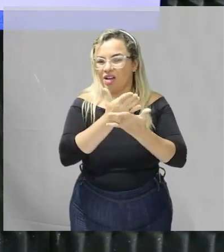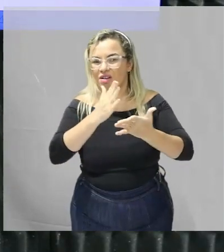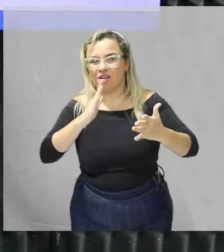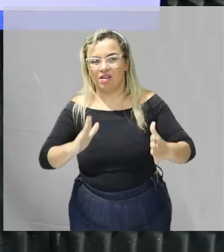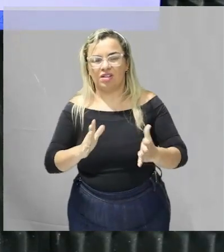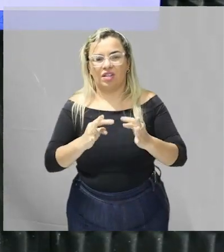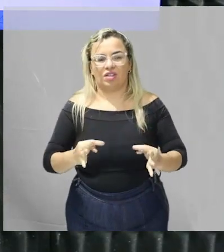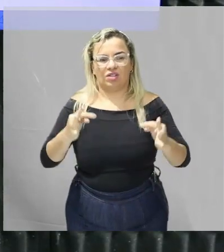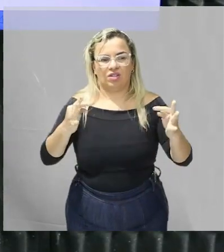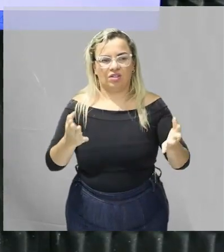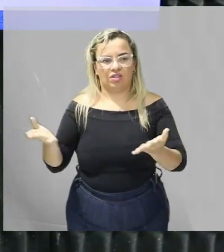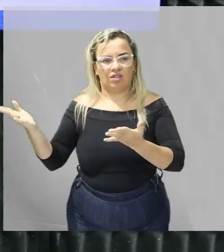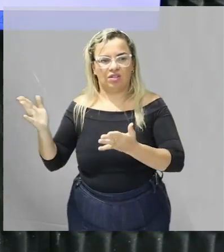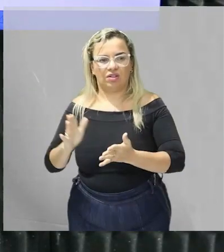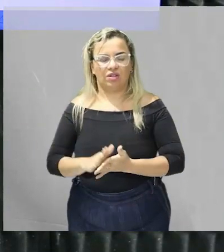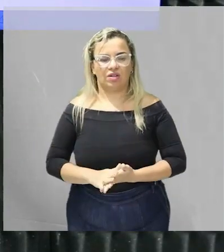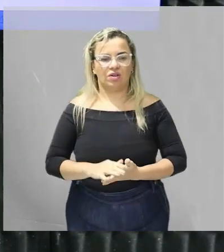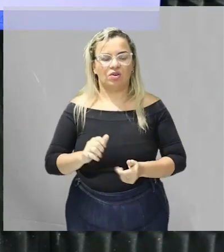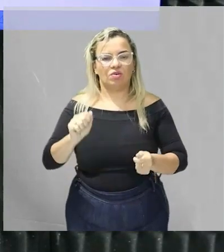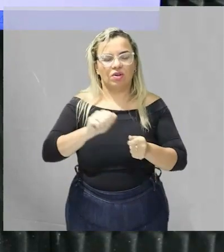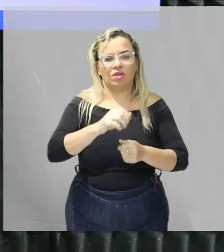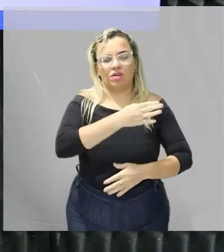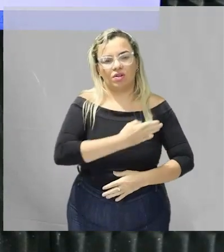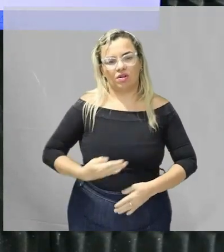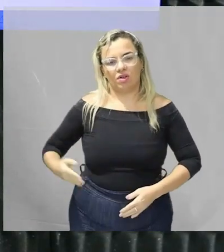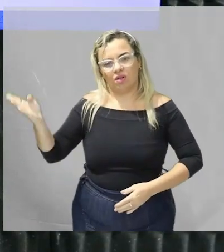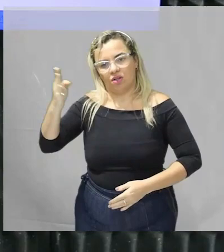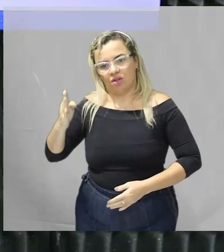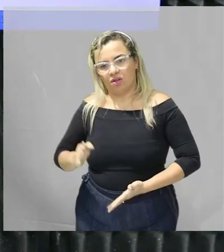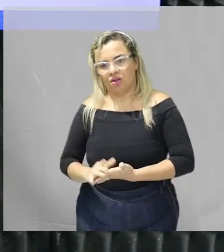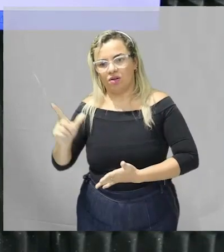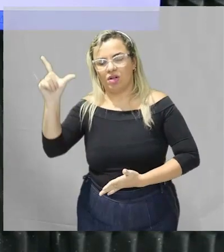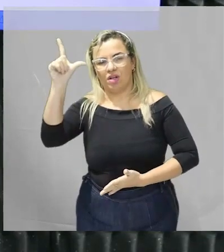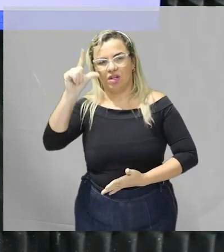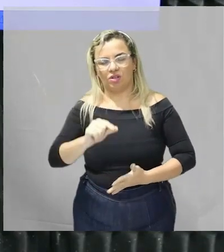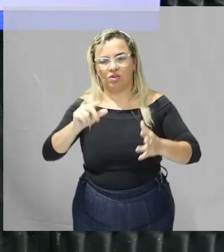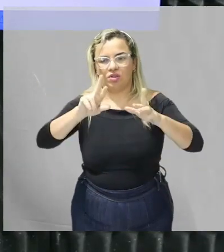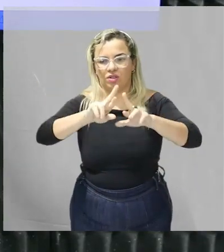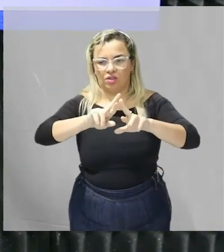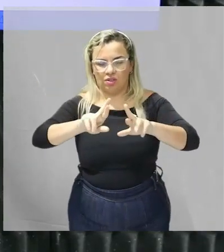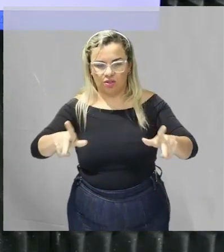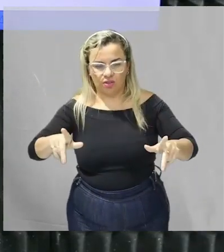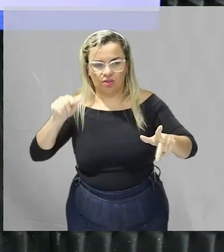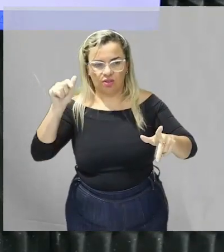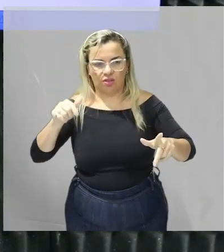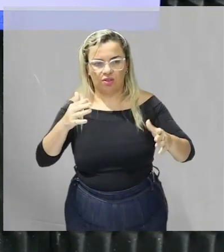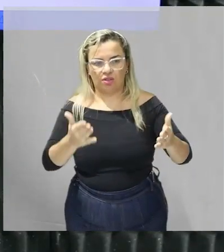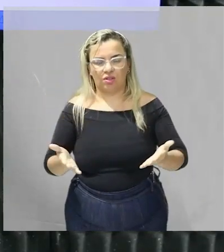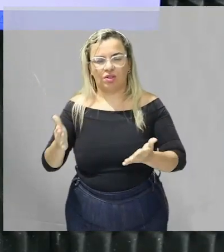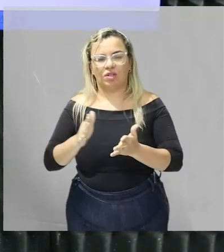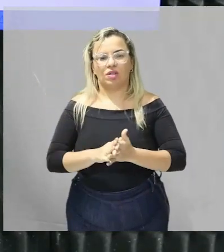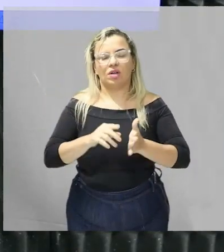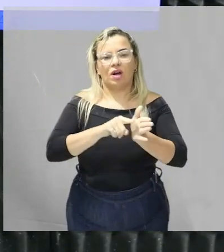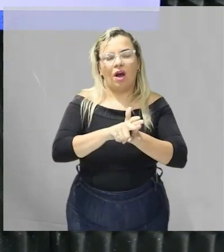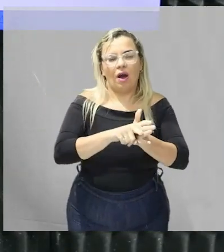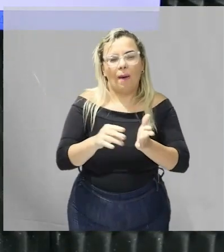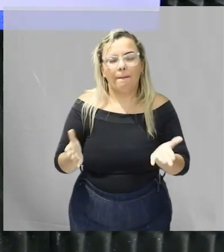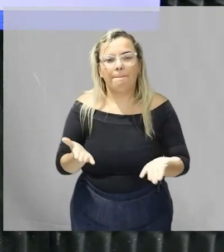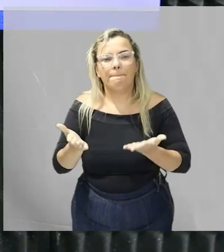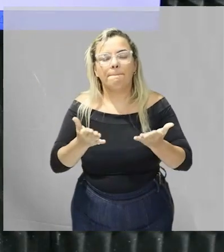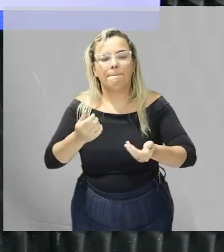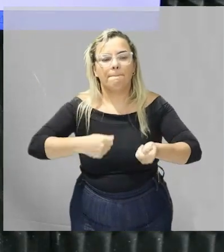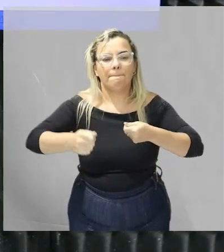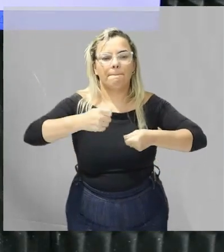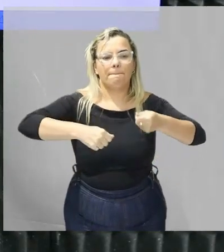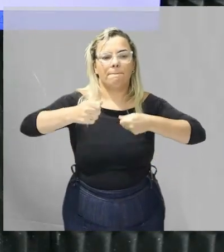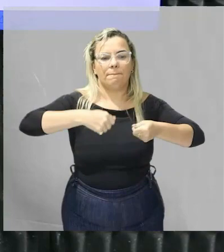governo brasileiro precisa fazer para reduzir essa assimetria que nós já identificamos, essa dependência tecnológica chinesa, tá? Conforme o